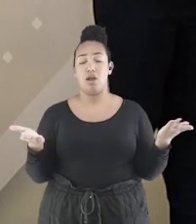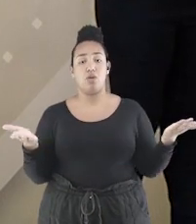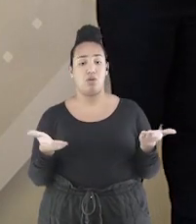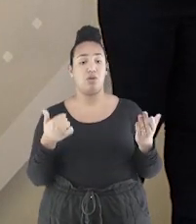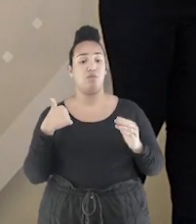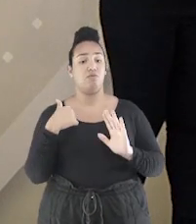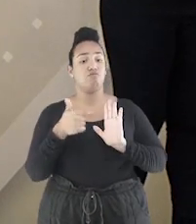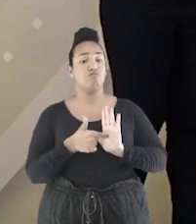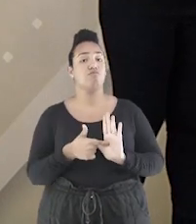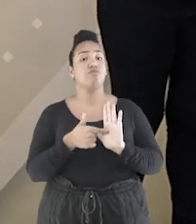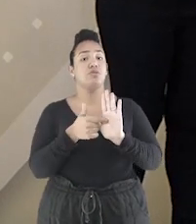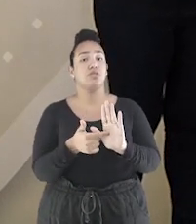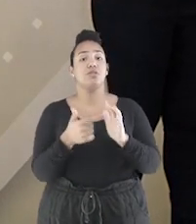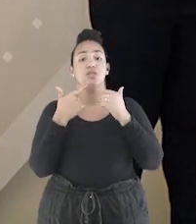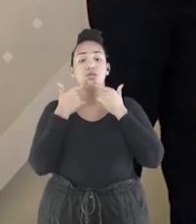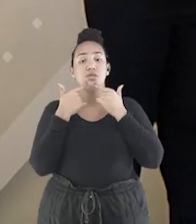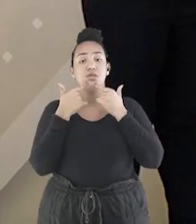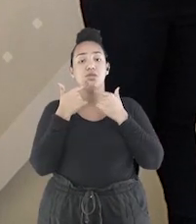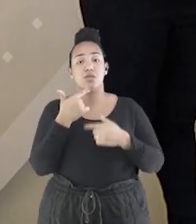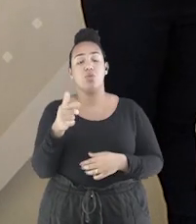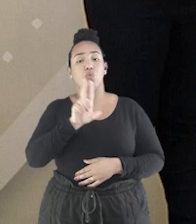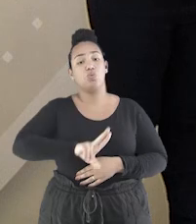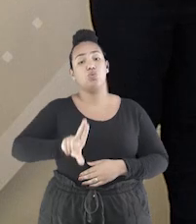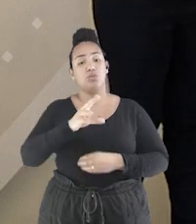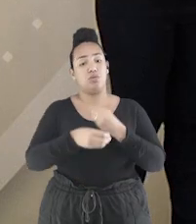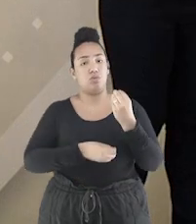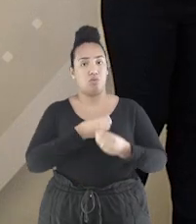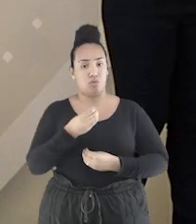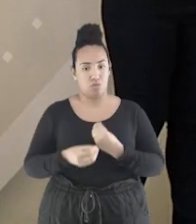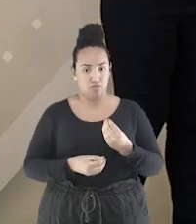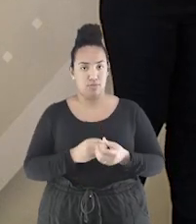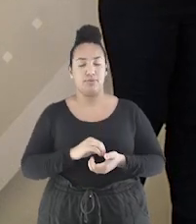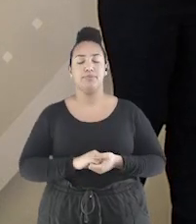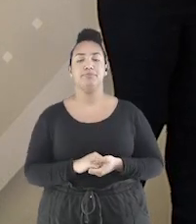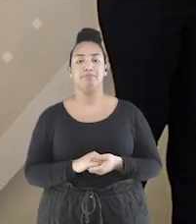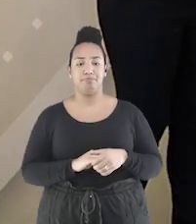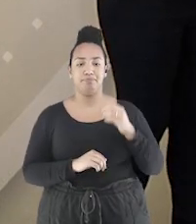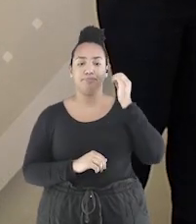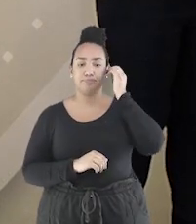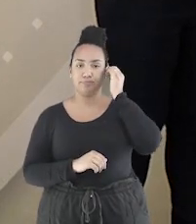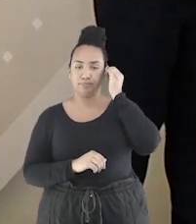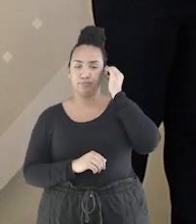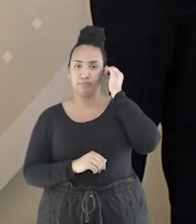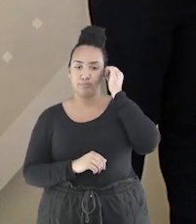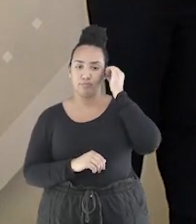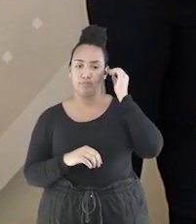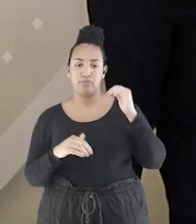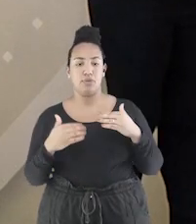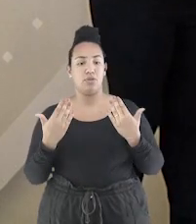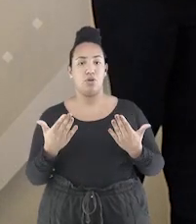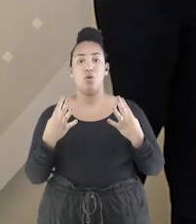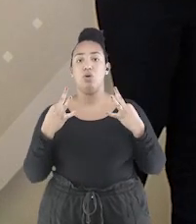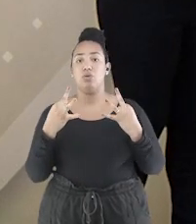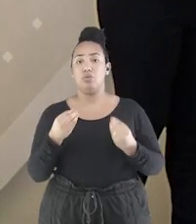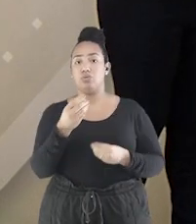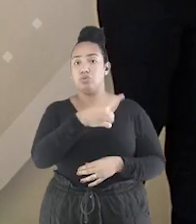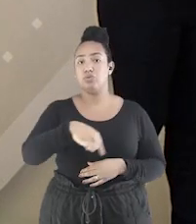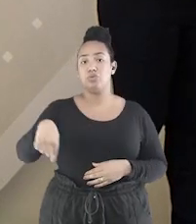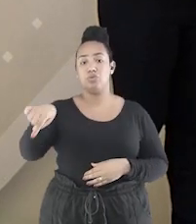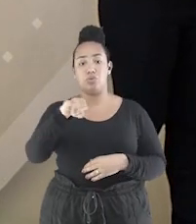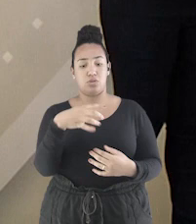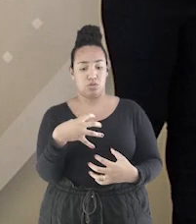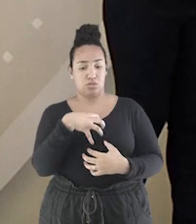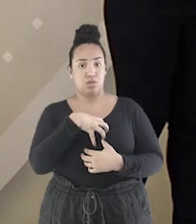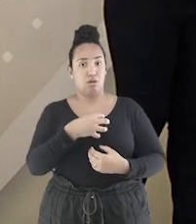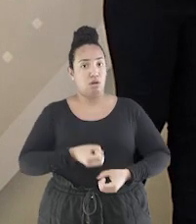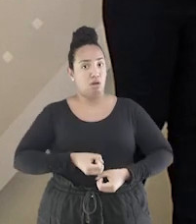pensar um pouquinho mais sobre como usamos a nossa língua. Vocês acham que conseguimos expressar tudo o que sentimos por meio